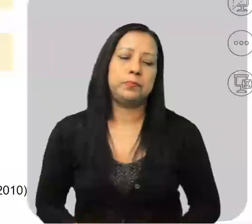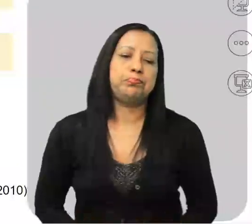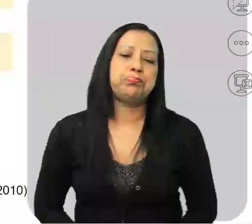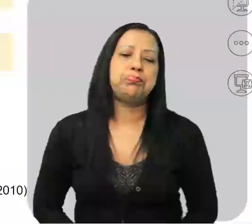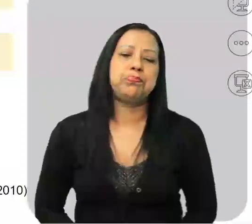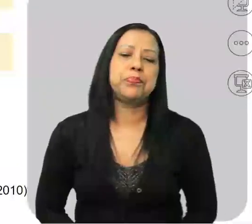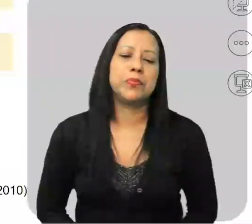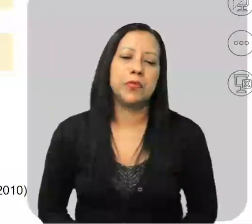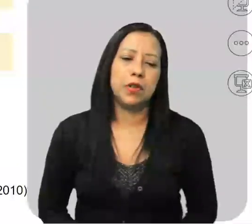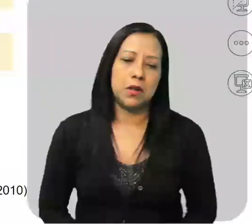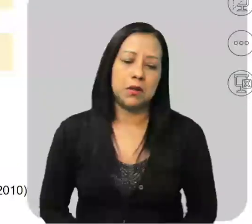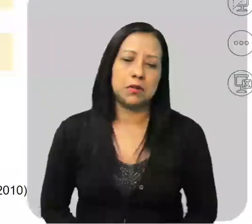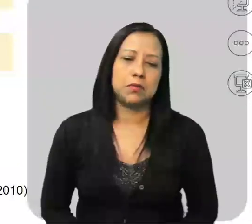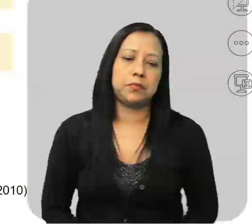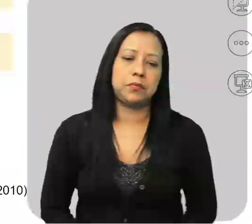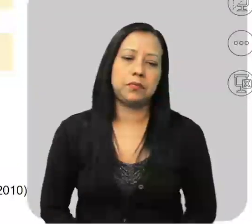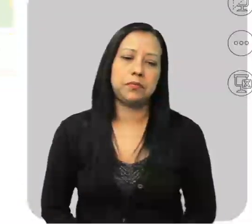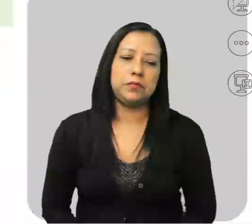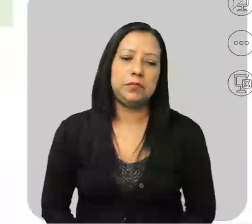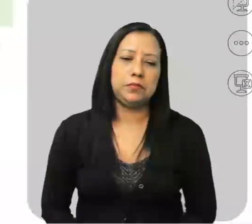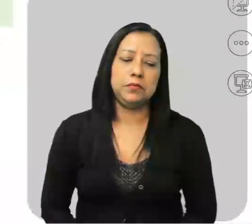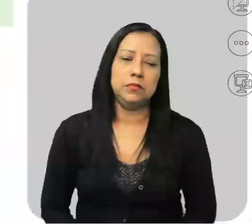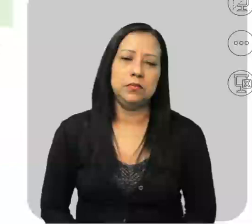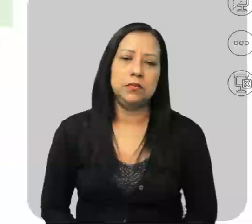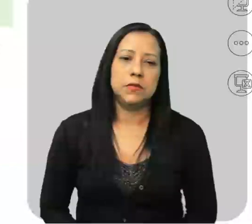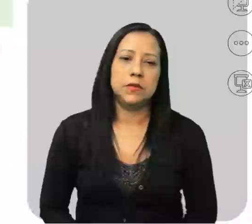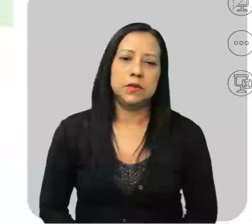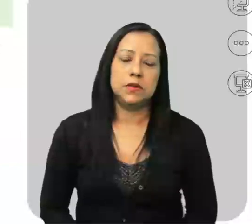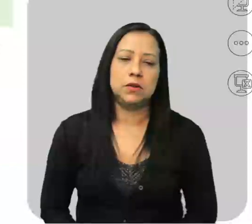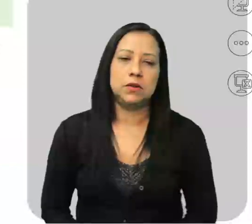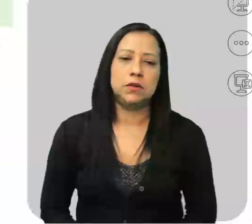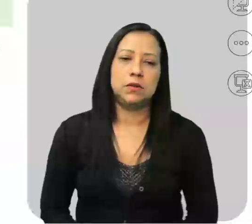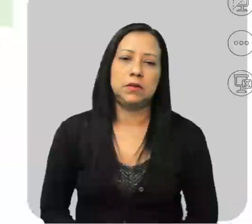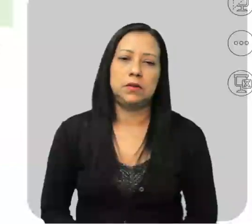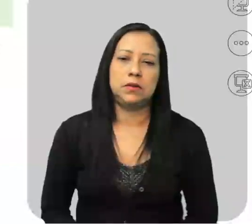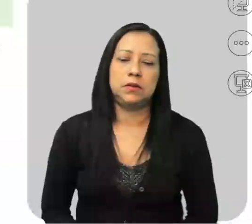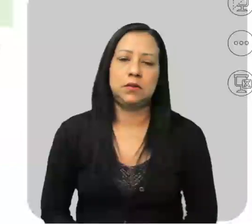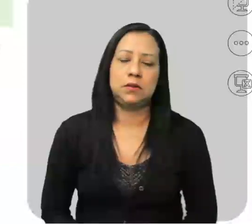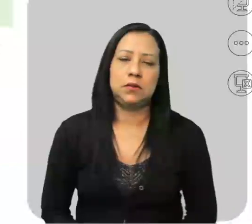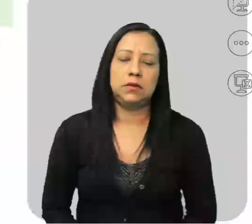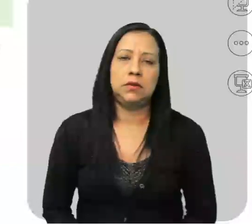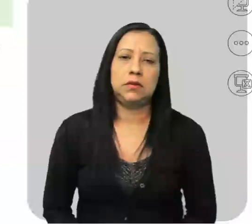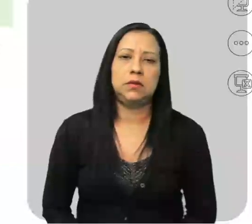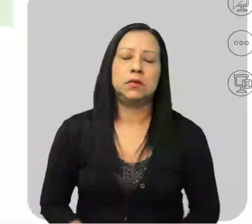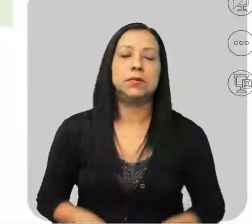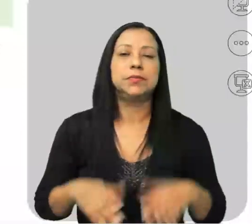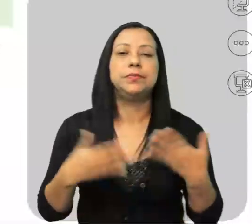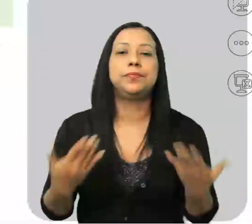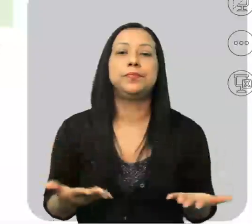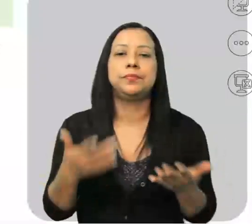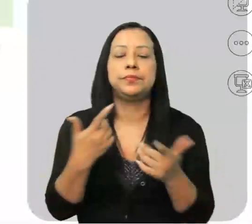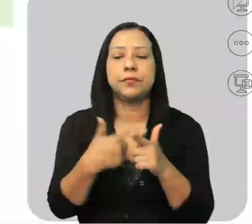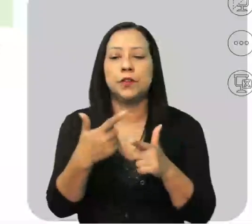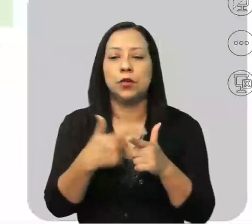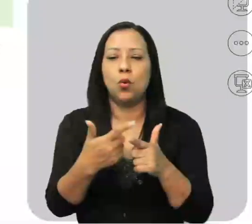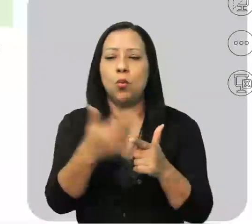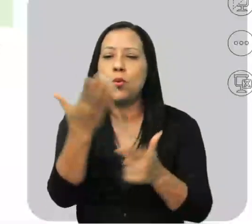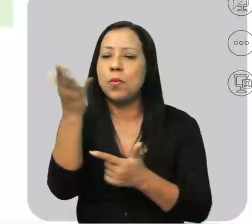dos ônibus, metrôs, trens que já tem, né? Melhorando a qualidade desses